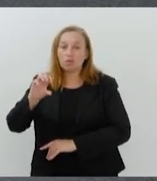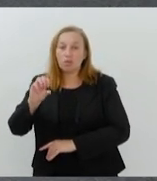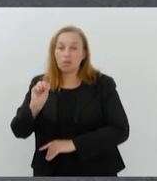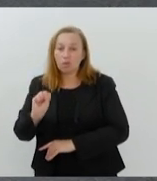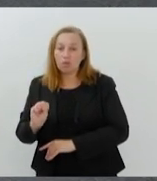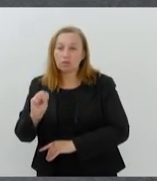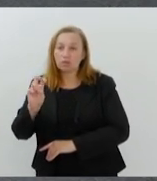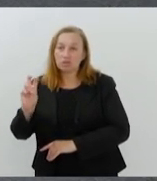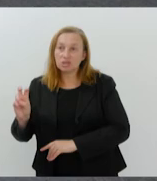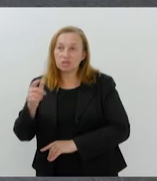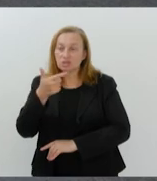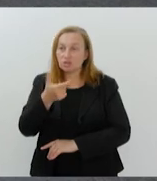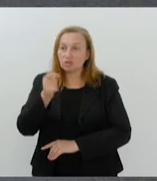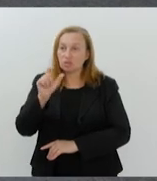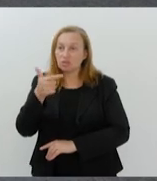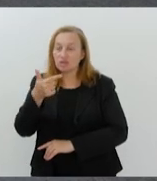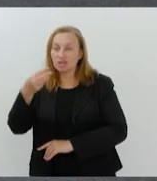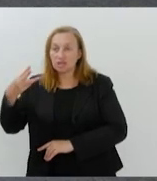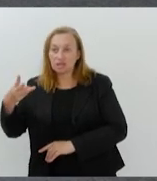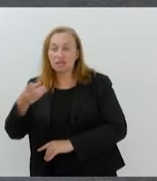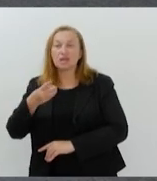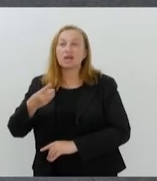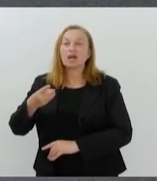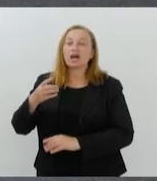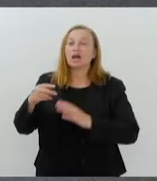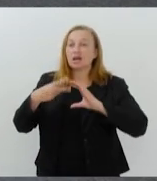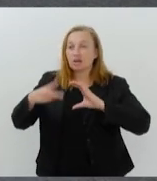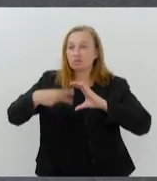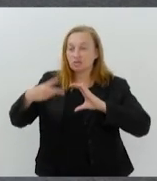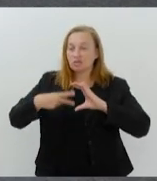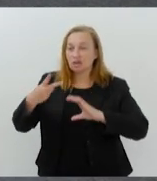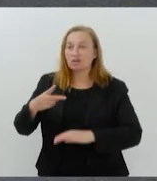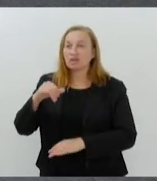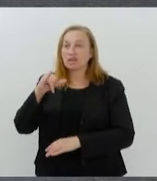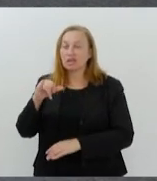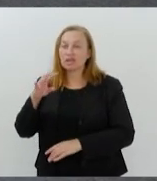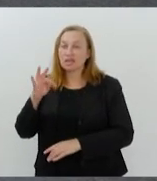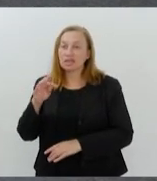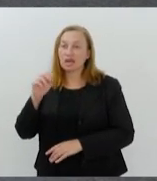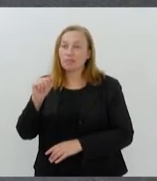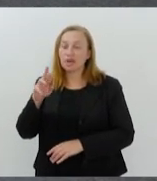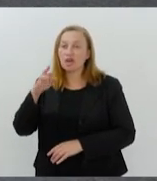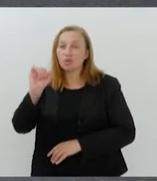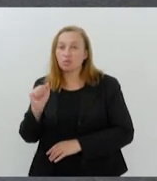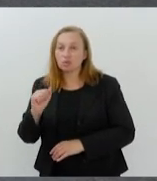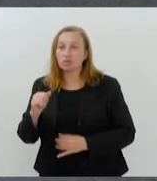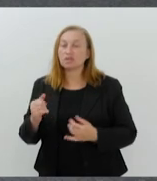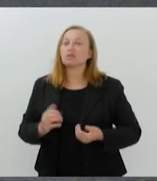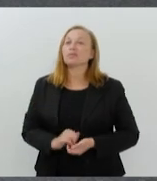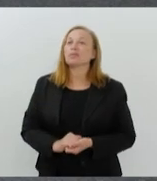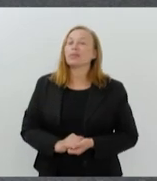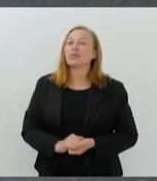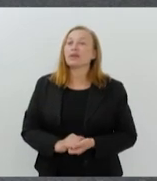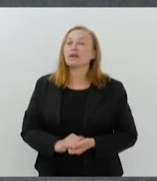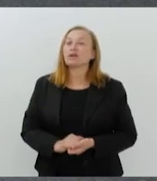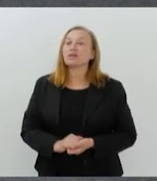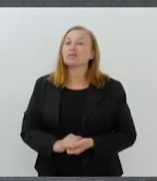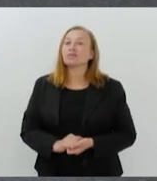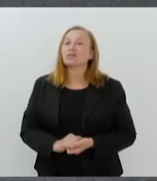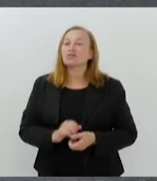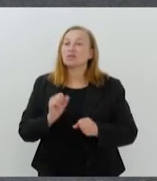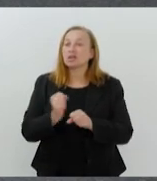2485/2023. Que declara a Câmara Municipal de Itaperuna Patrimônio Histórico Cultural do Estado do Rio de Janeiro. A Câmara ela foi edificada